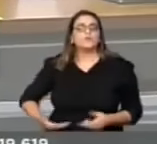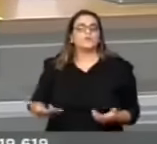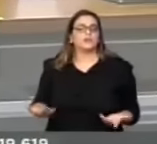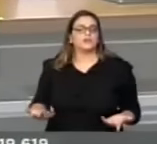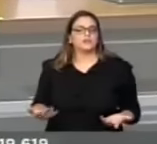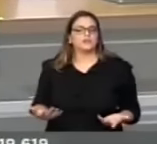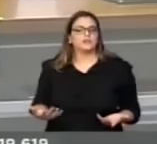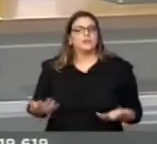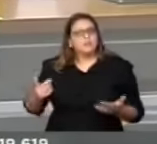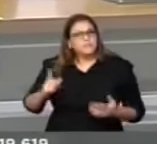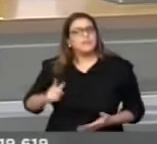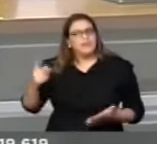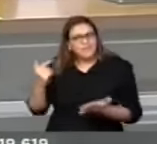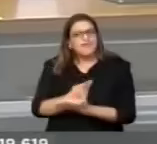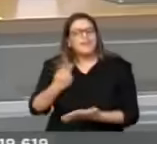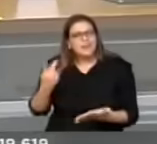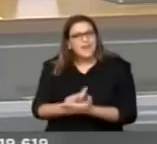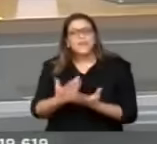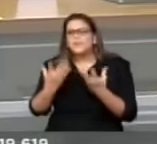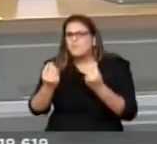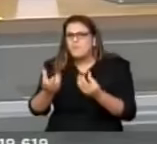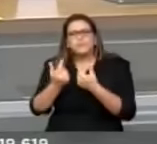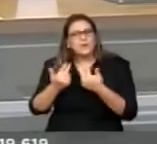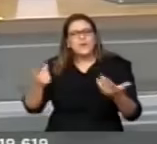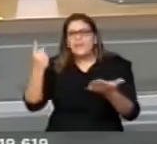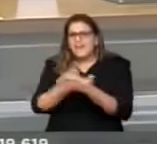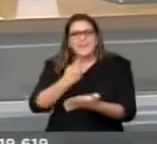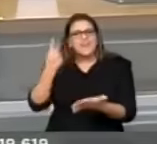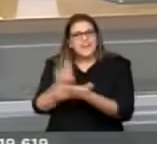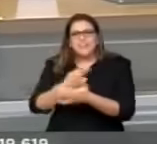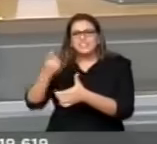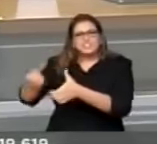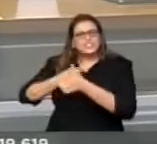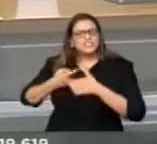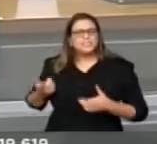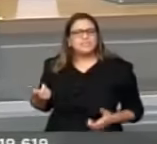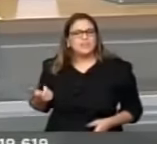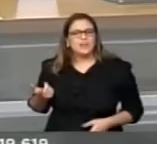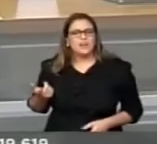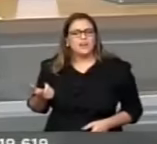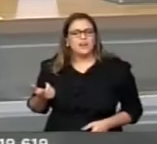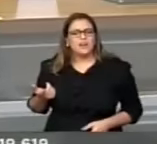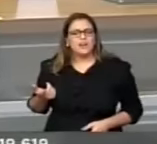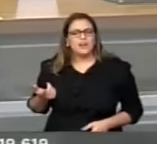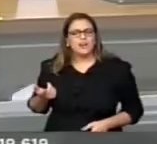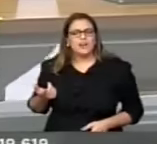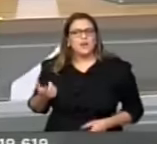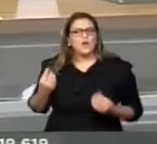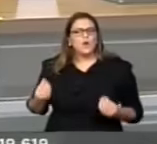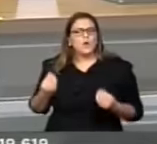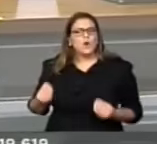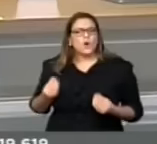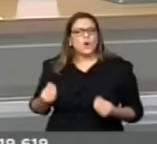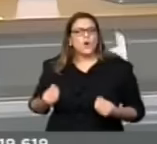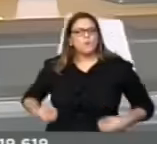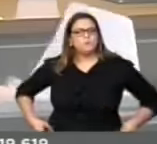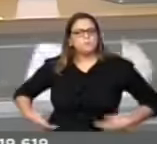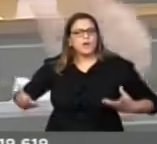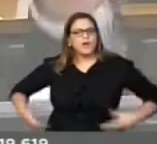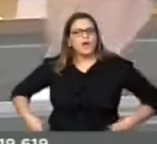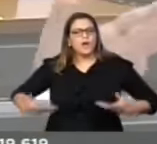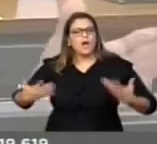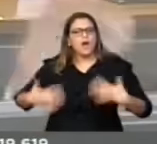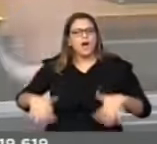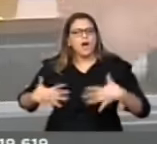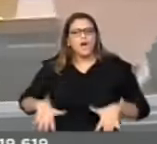Existem ilegalidades enormes na constituição da dívida pública que consome uma parcela enorme do orçamento brasileiro.